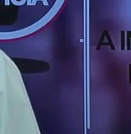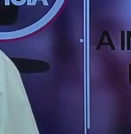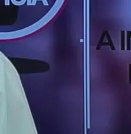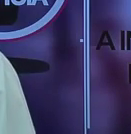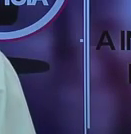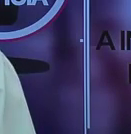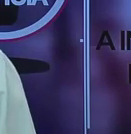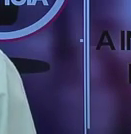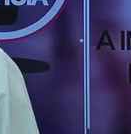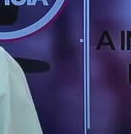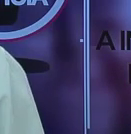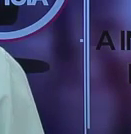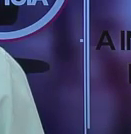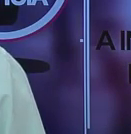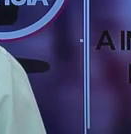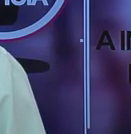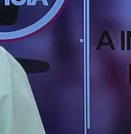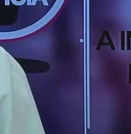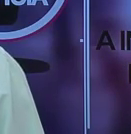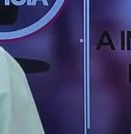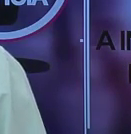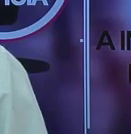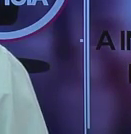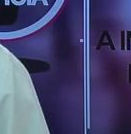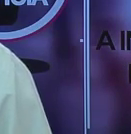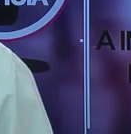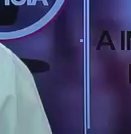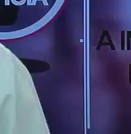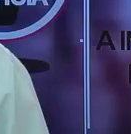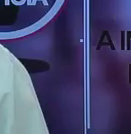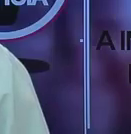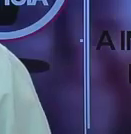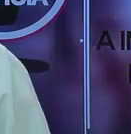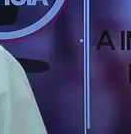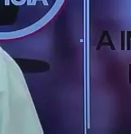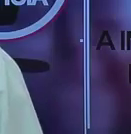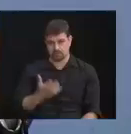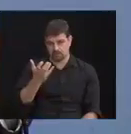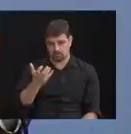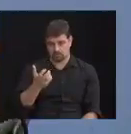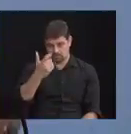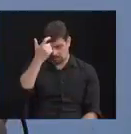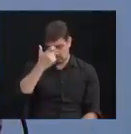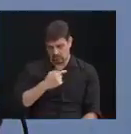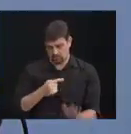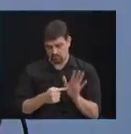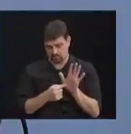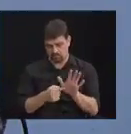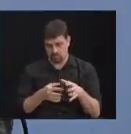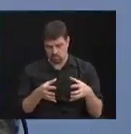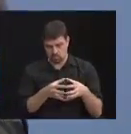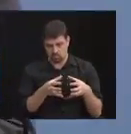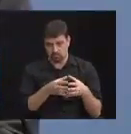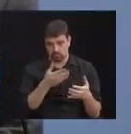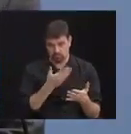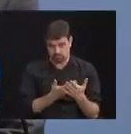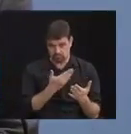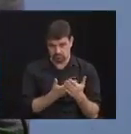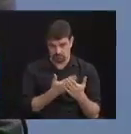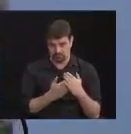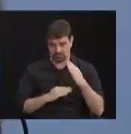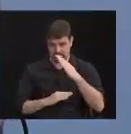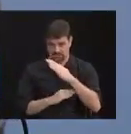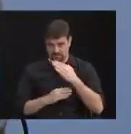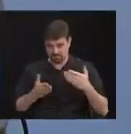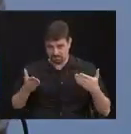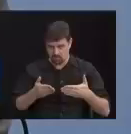Campinas. O parlamentar comentou a proposta na tribuna durante a 8ª reunião ordinária. Na justificativa do requerimento, protocolado em